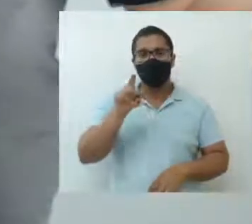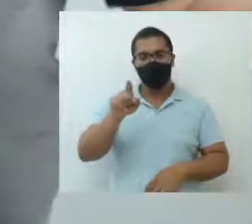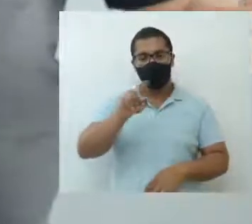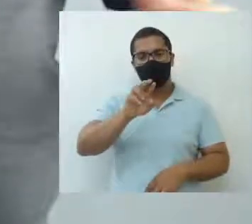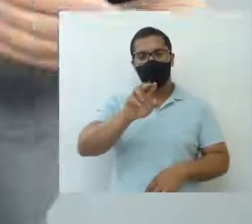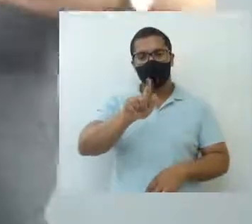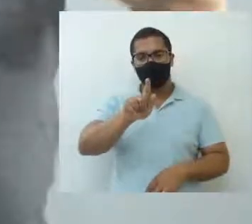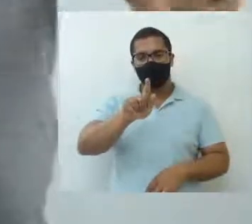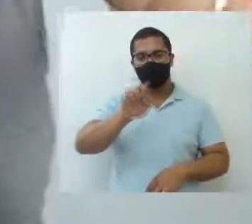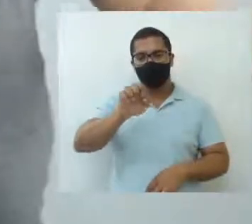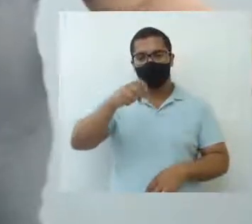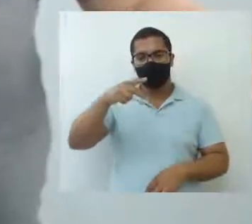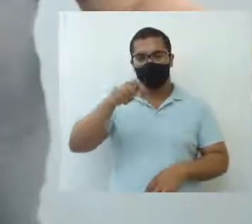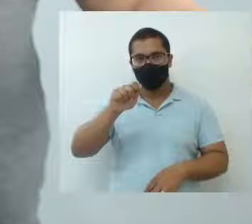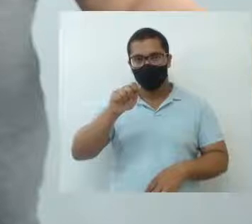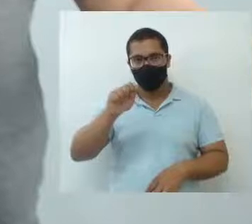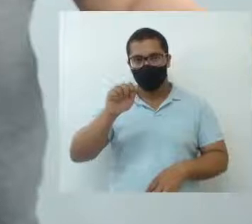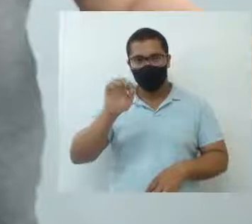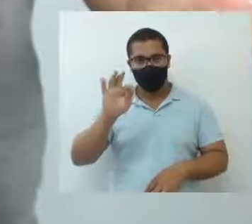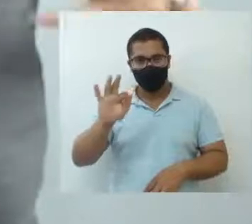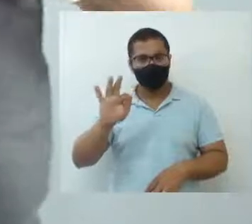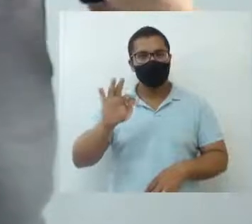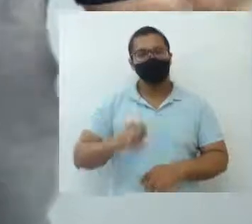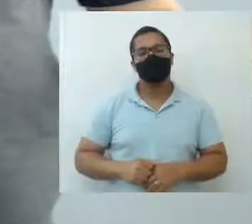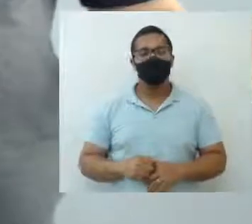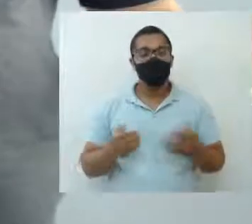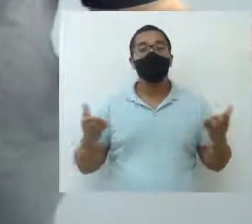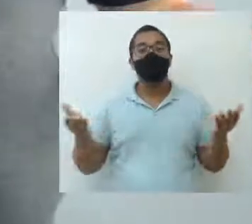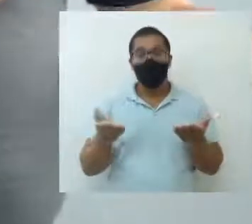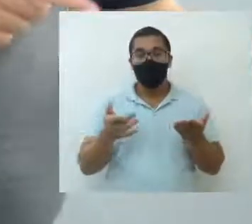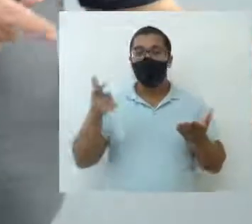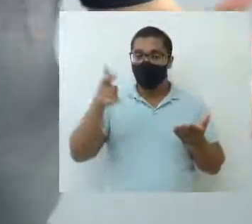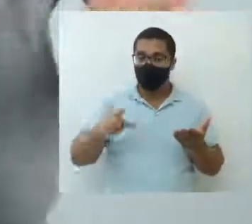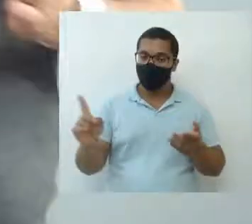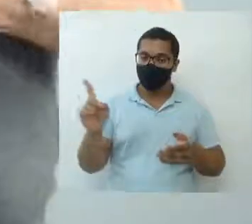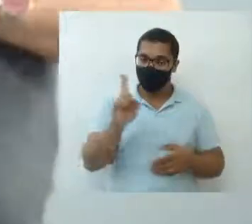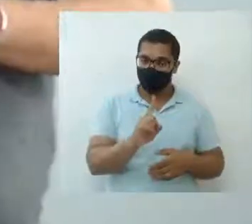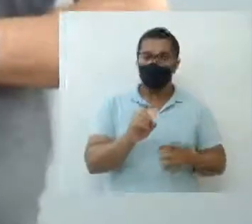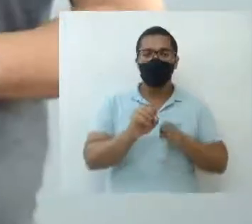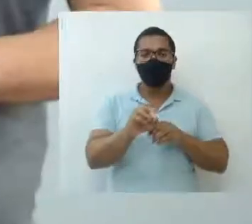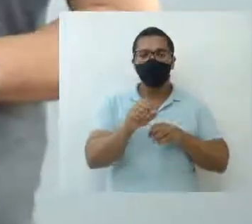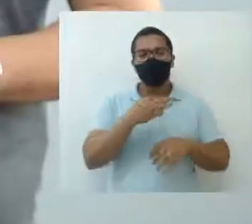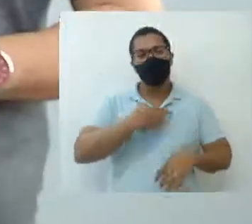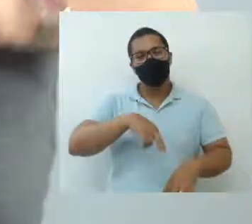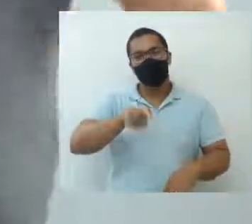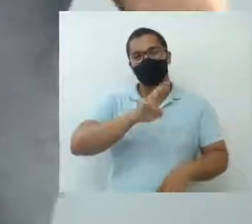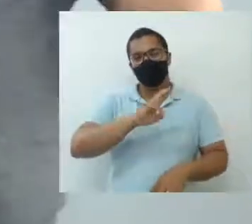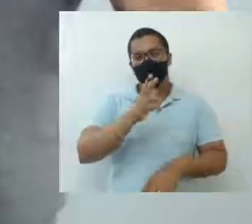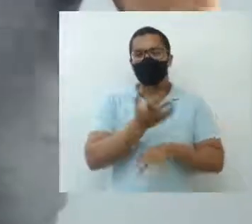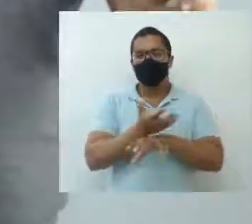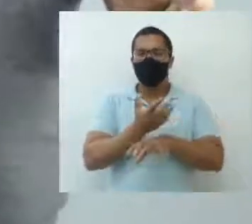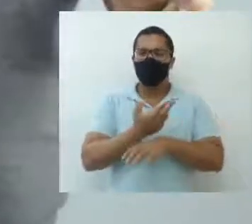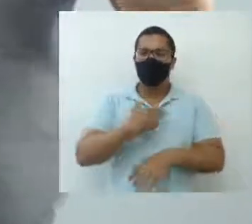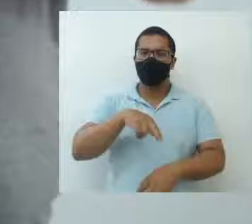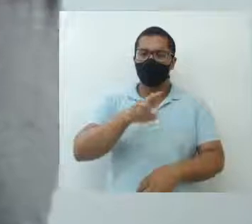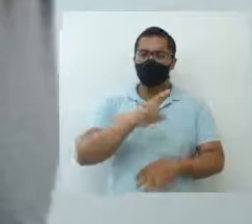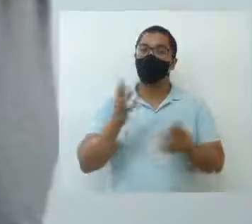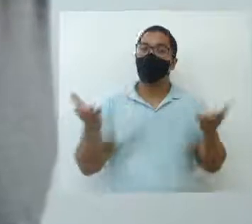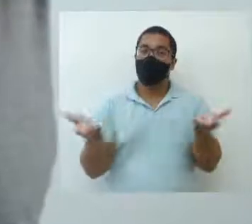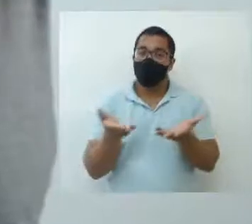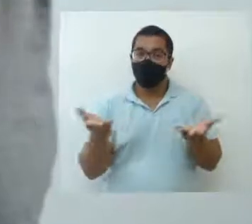hoje nós temos mais um encontro aqui do nosso componente ensino religioso. E a aula é